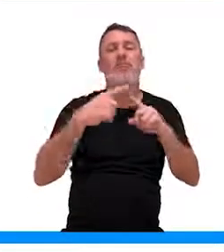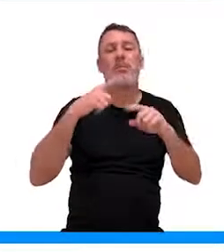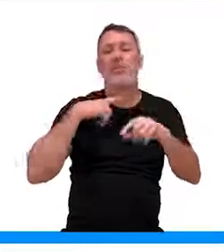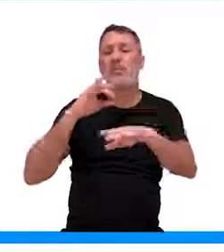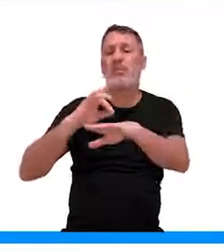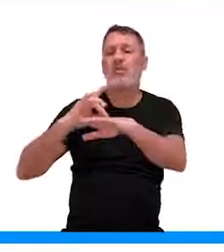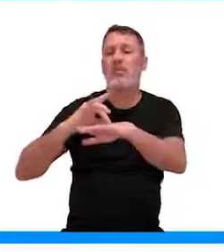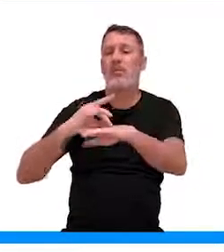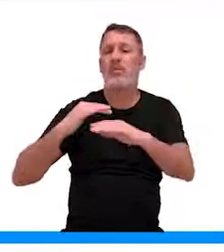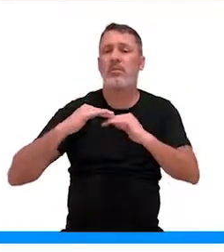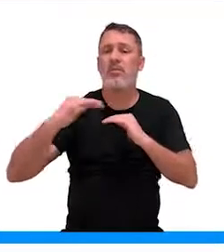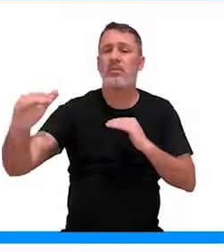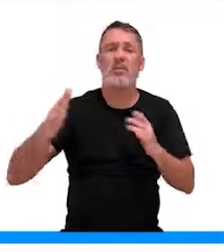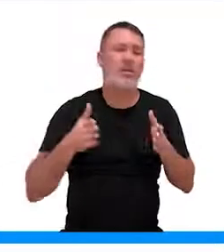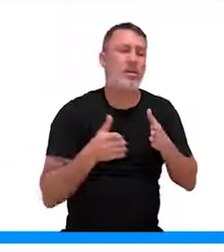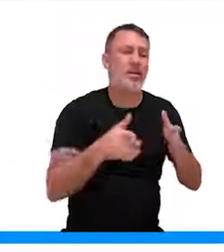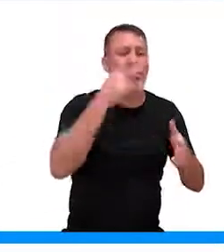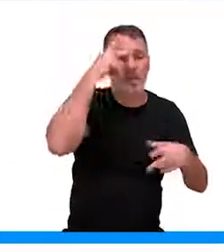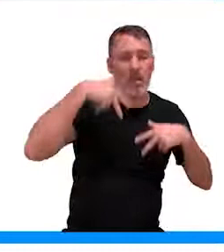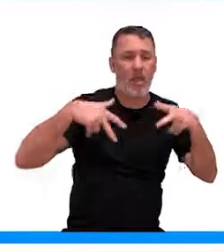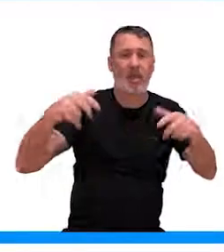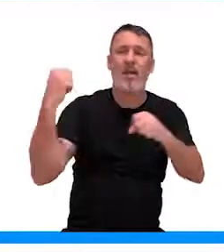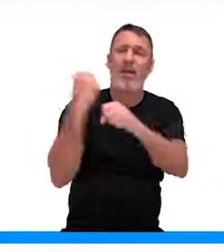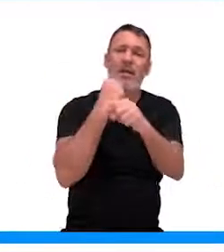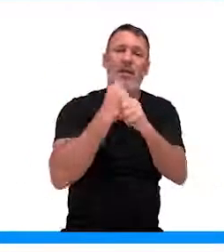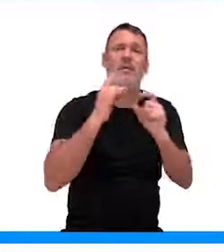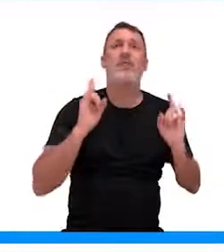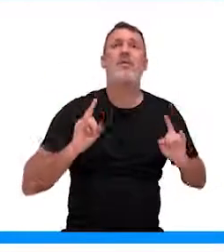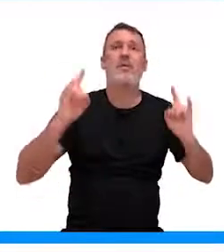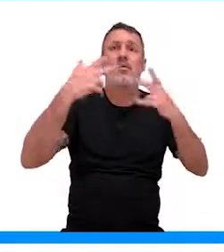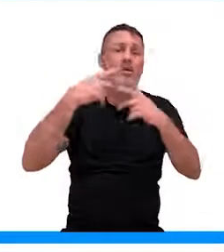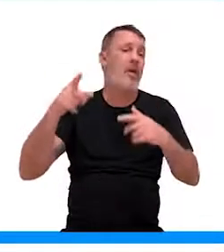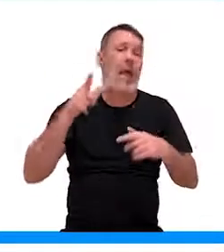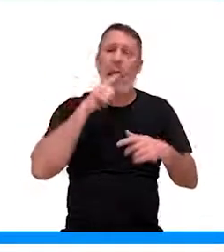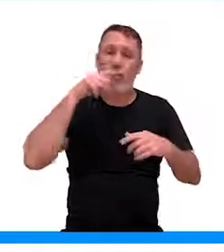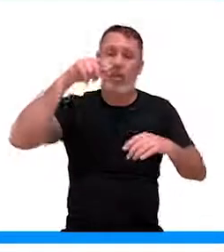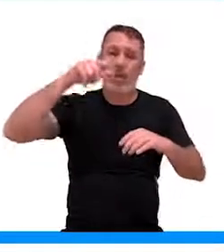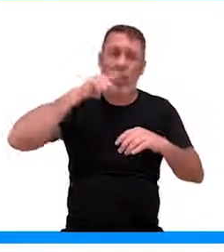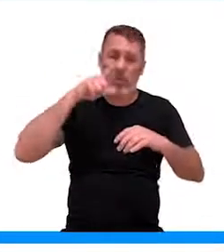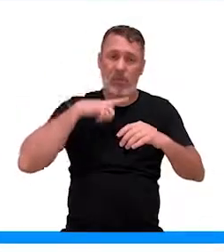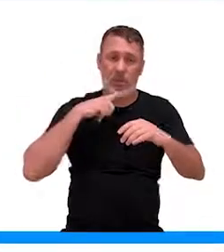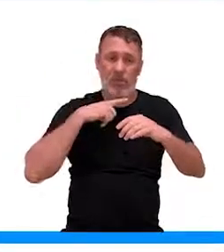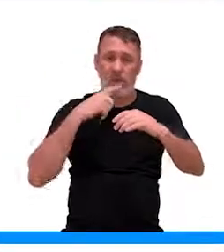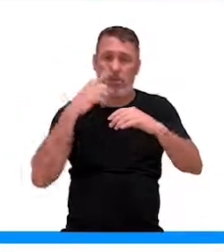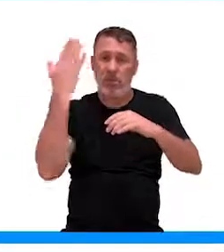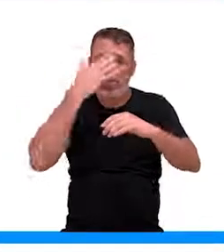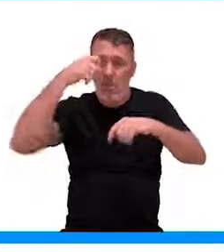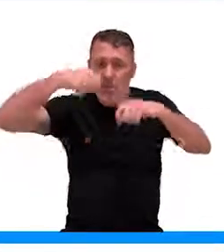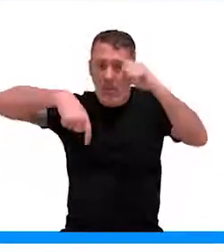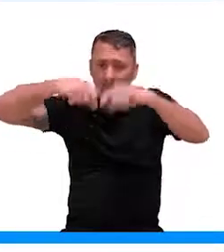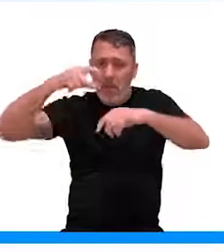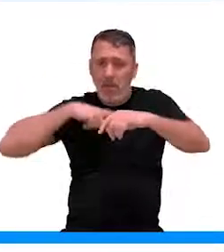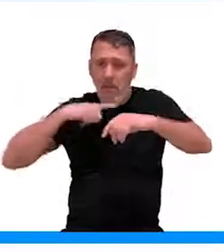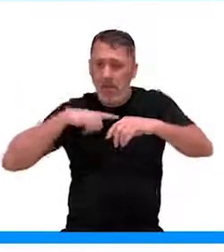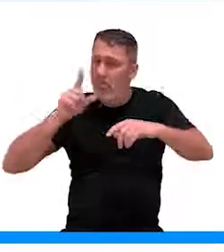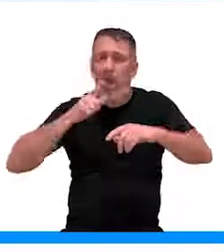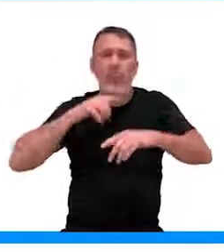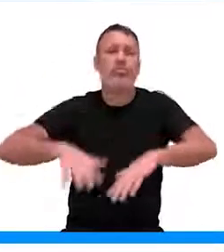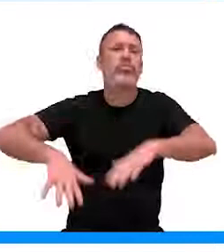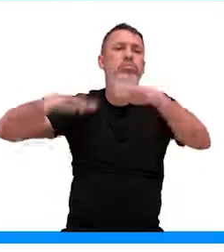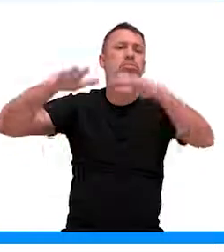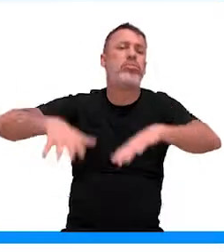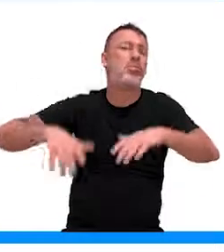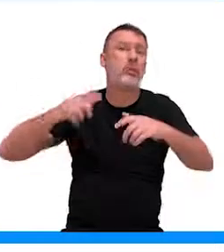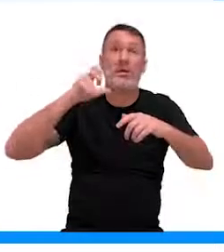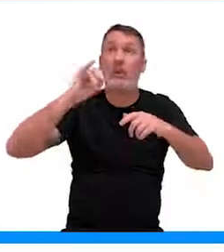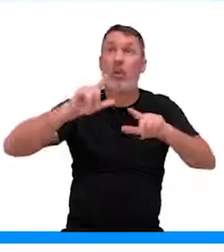de calçadas, tudo bem? Construção de prédios, tudo isso. Perceba ali que o nível aí, na verdade, de